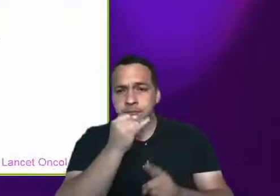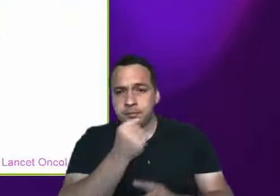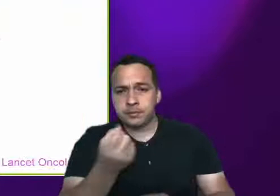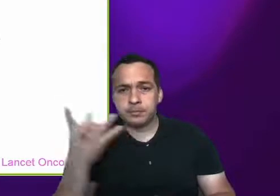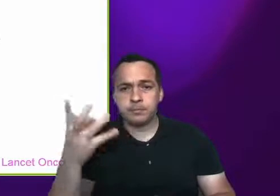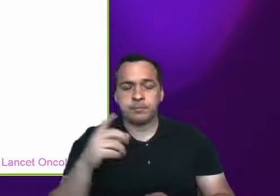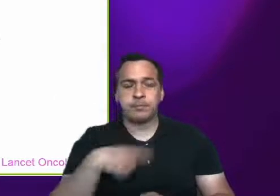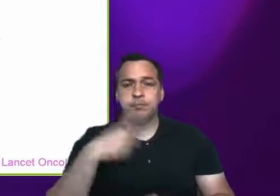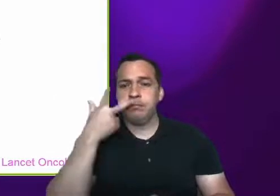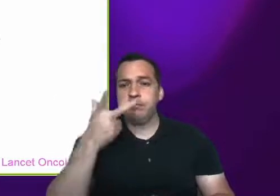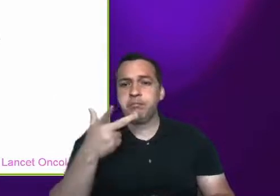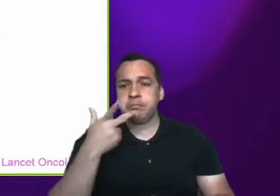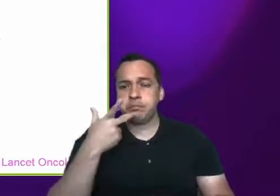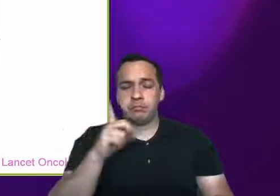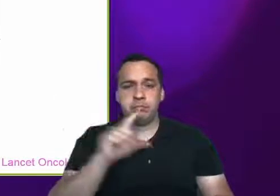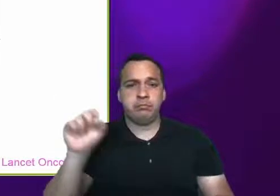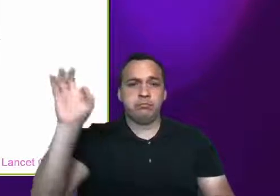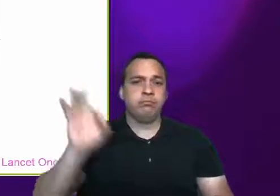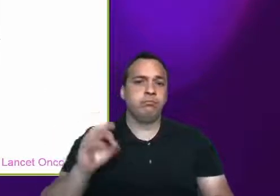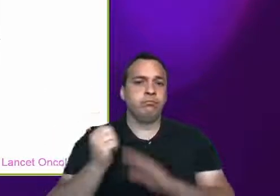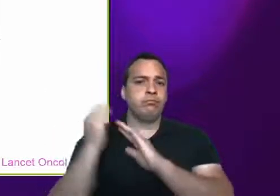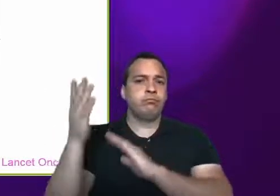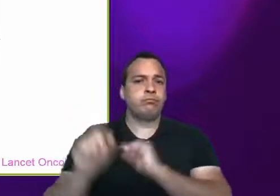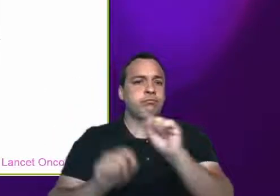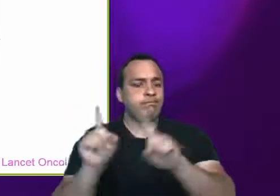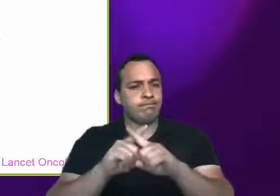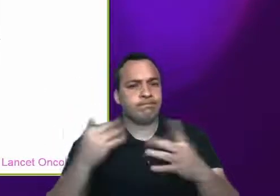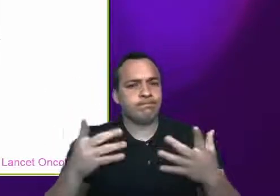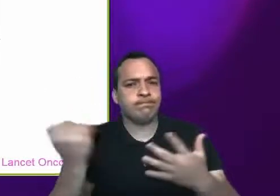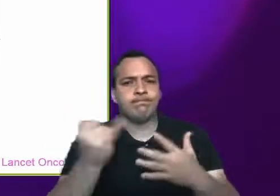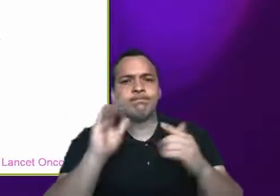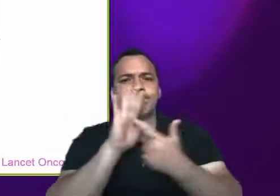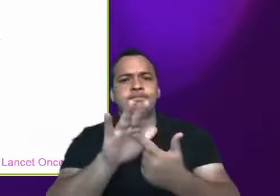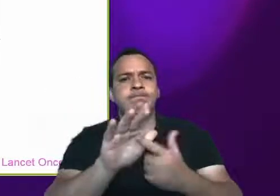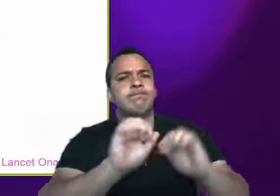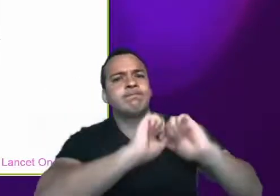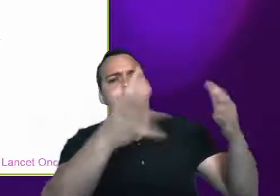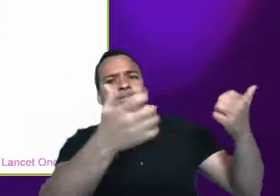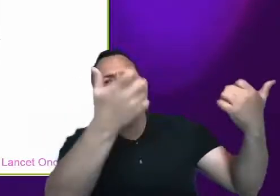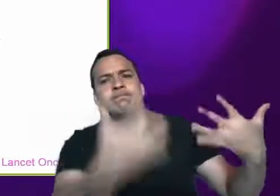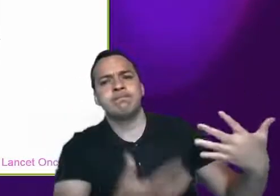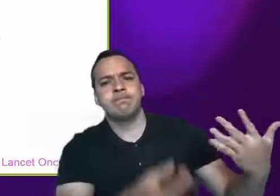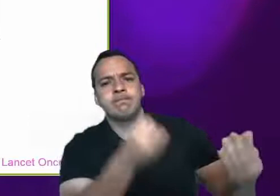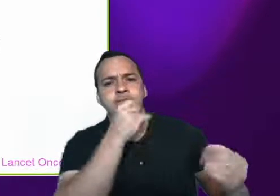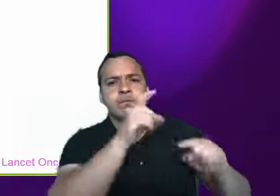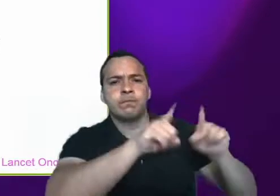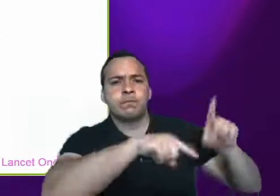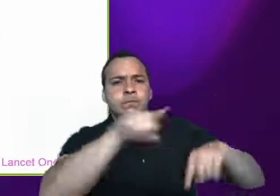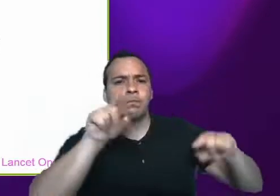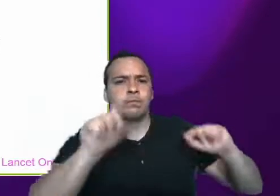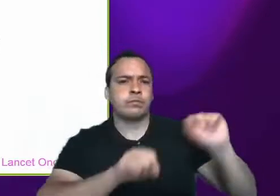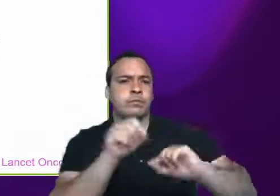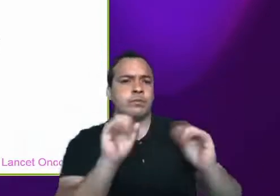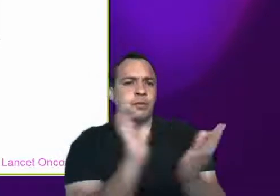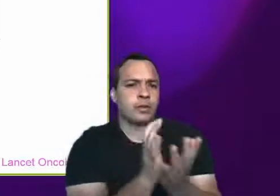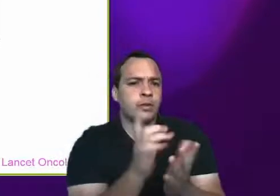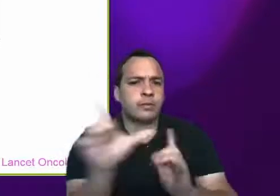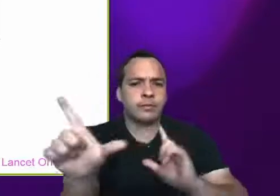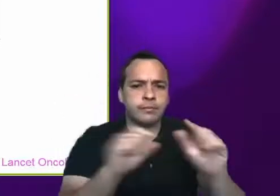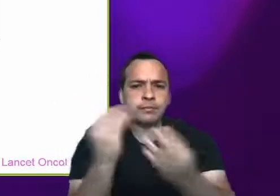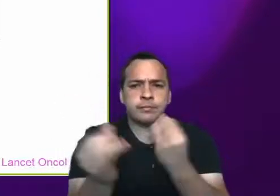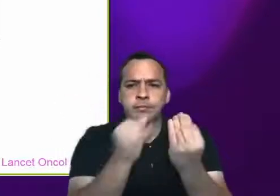to 7, estavam 60% dos pacientes. Também é muito importante mencionar quais foram